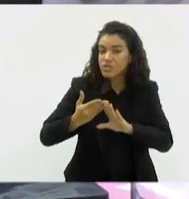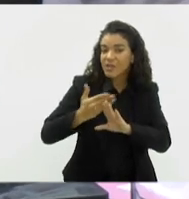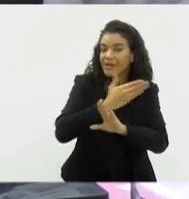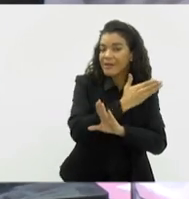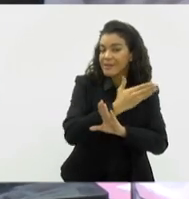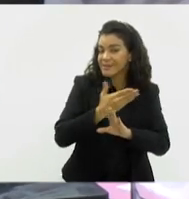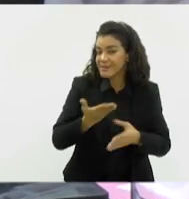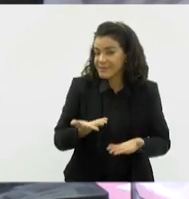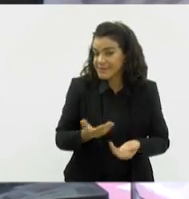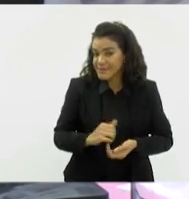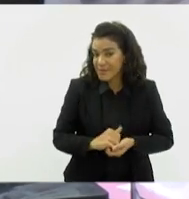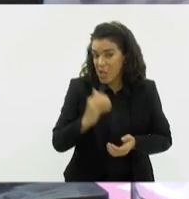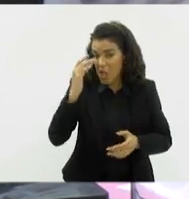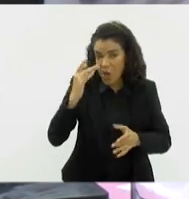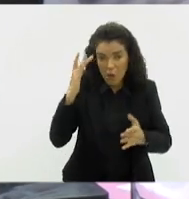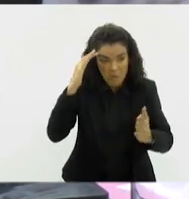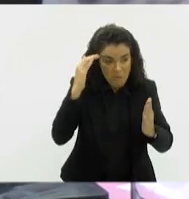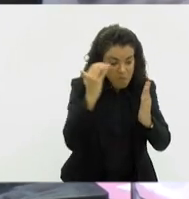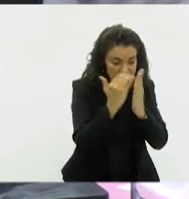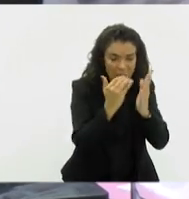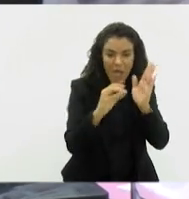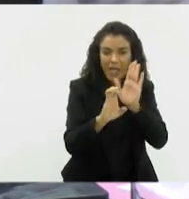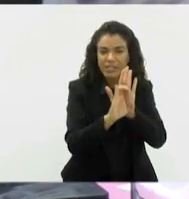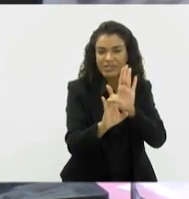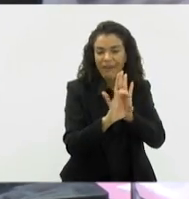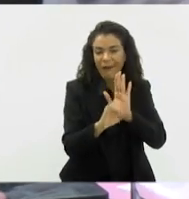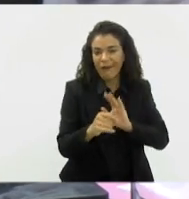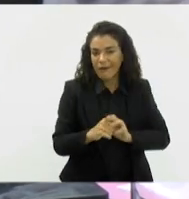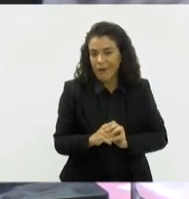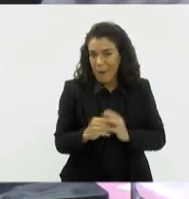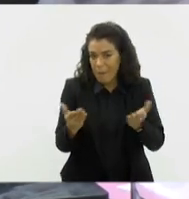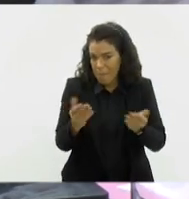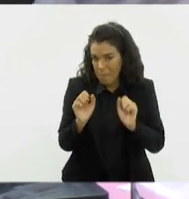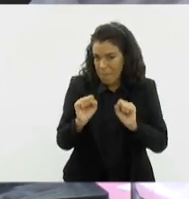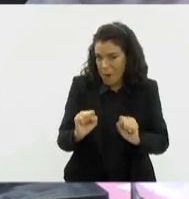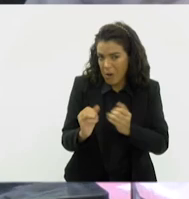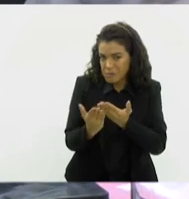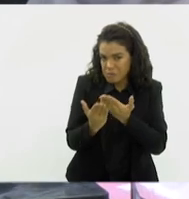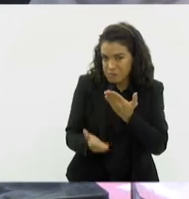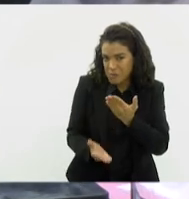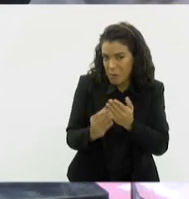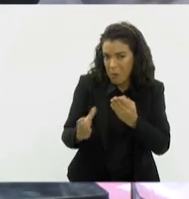estou me apegando a edital. É verdade. Agora, a senhora dizer, eu posso juntar, posso fazer, eu suspendo a